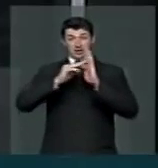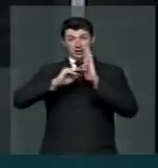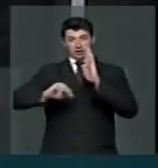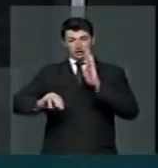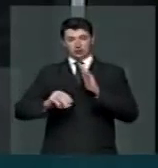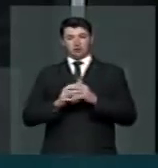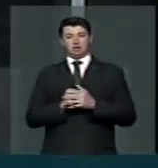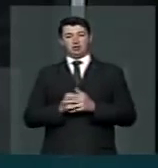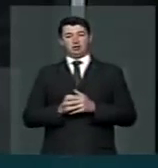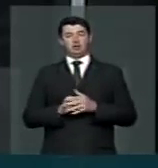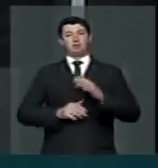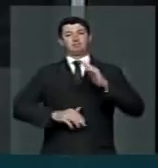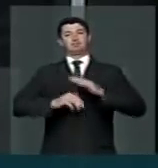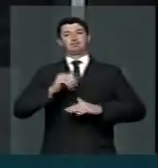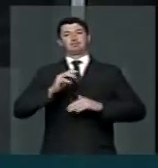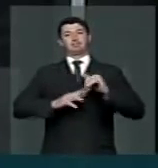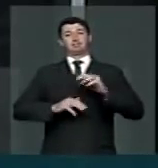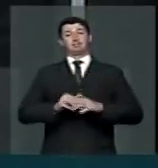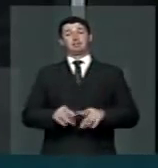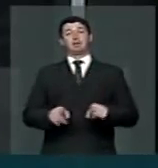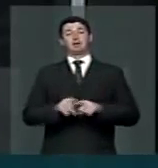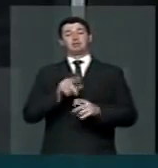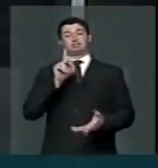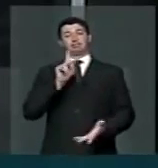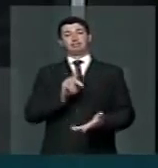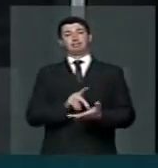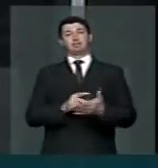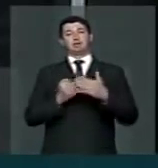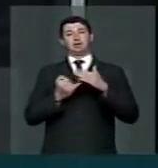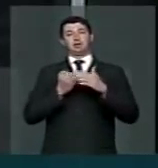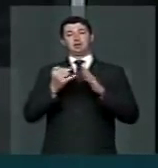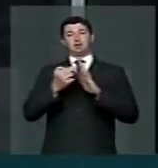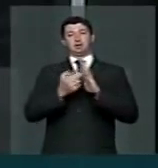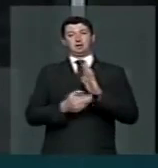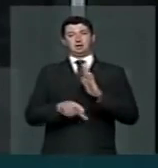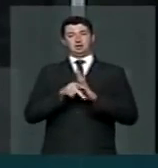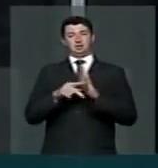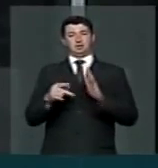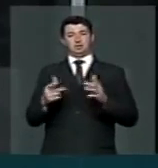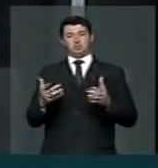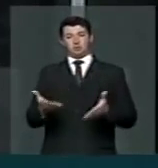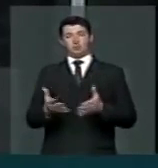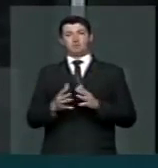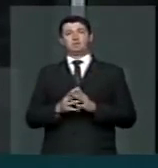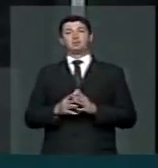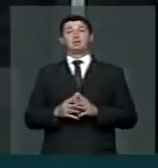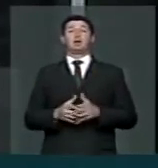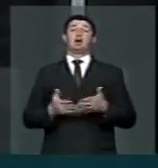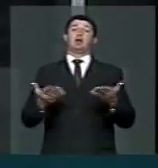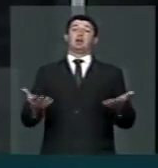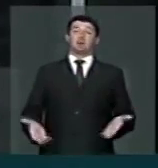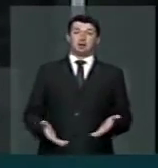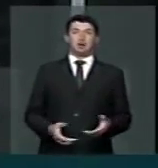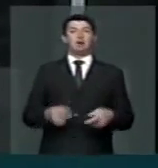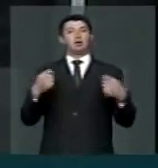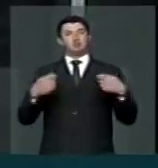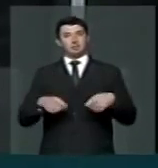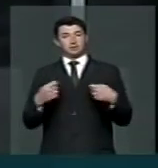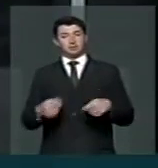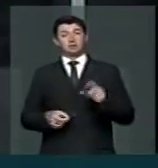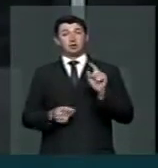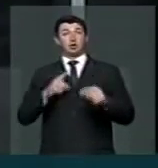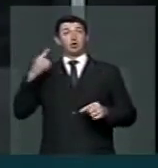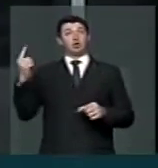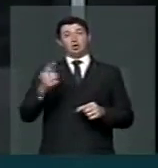consequência eficiência e legitimidade aos órgãos diretivos. Assim, faz-se necessário que todos